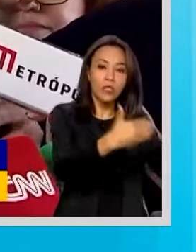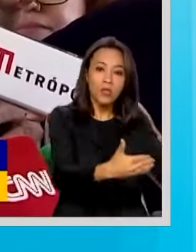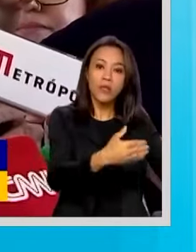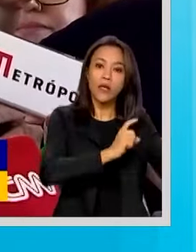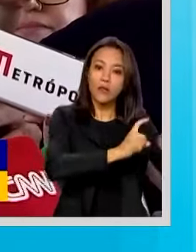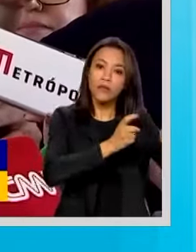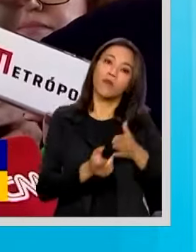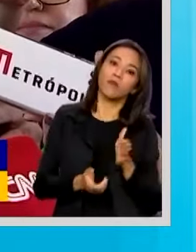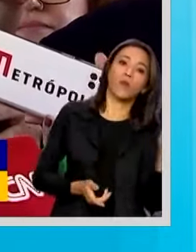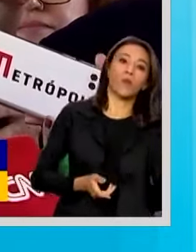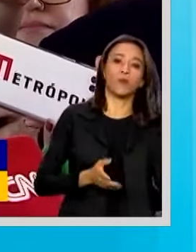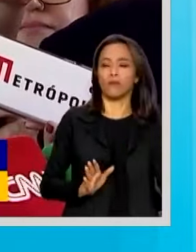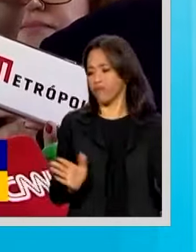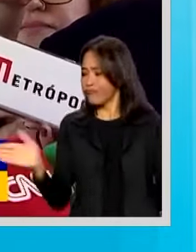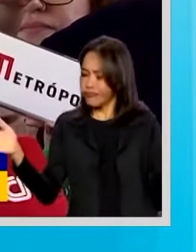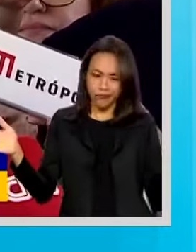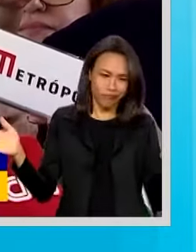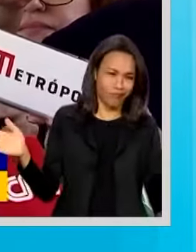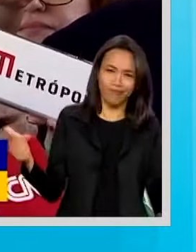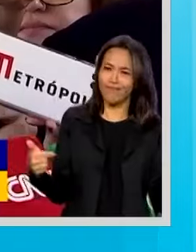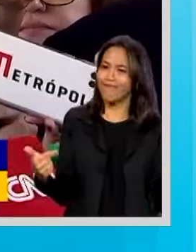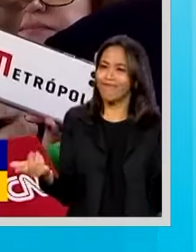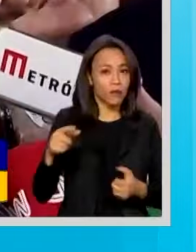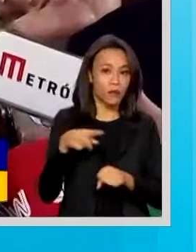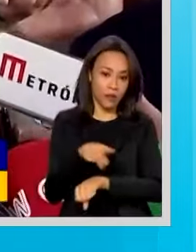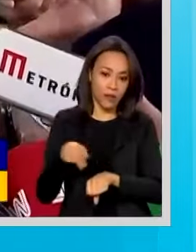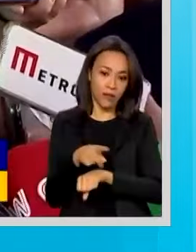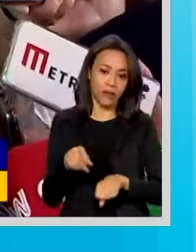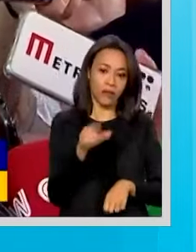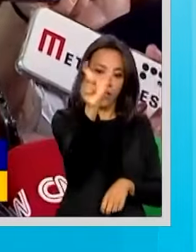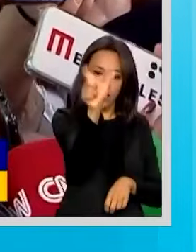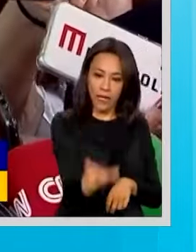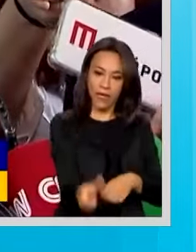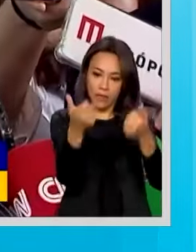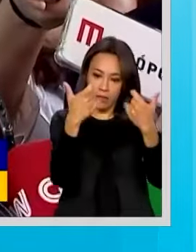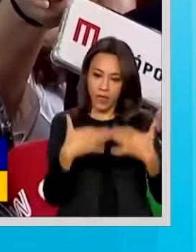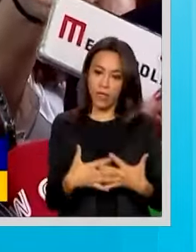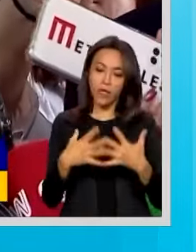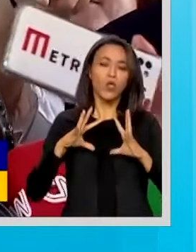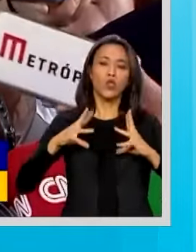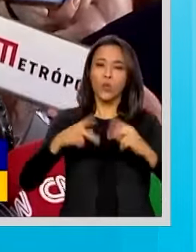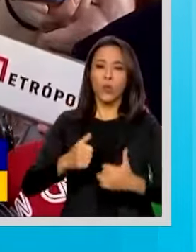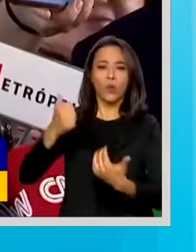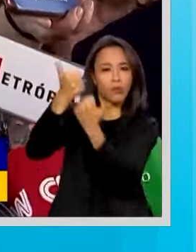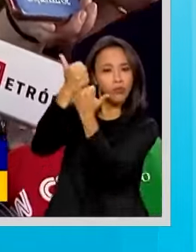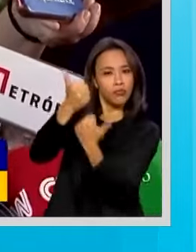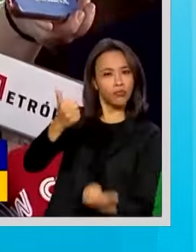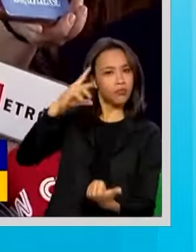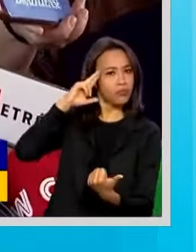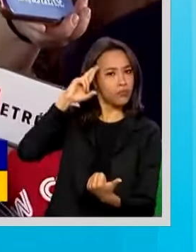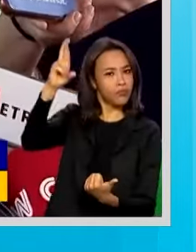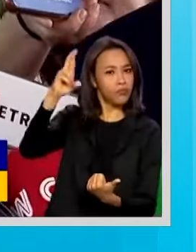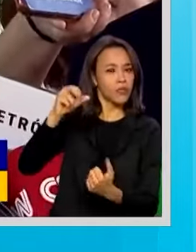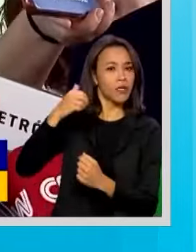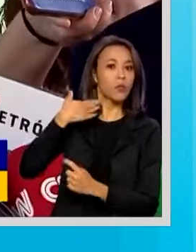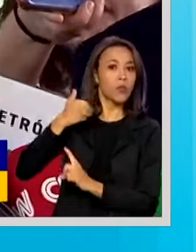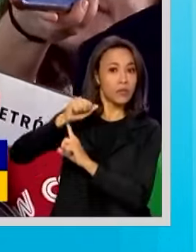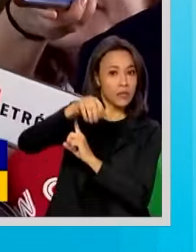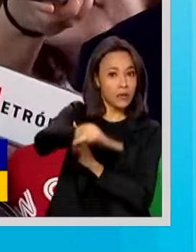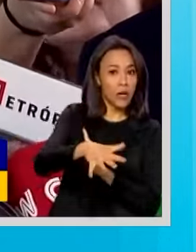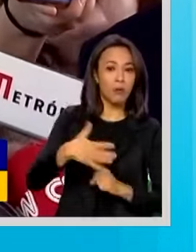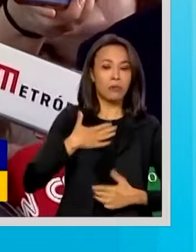Então, ele traz essa sinalização para o mercado de que ele não vai ser um liderado, como diz a Deise. E é o que a